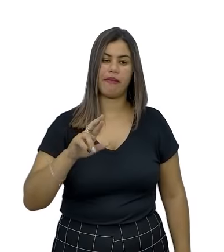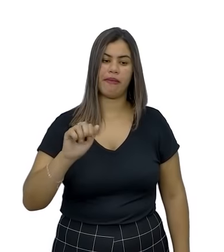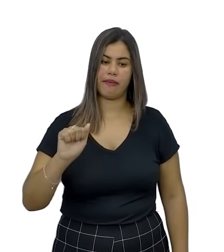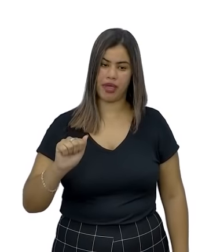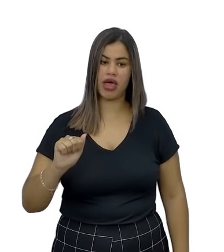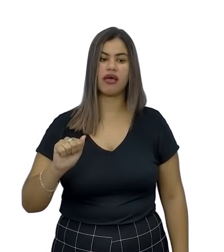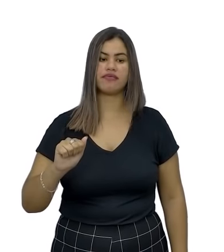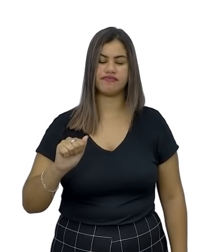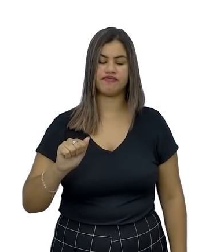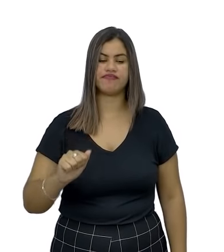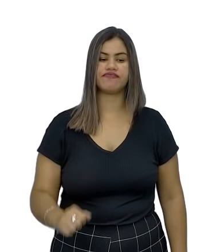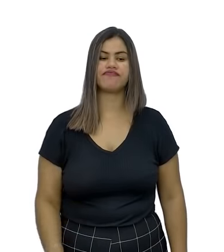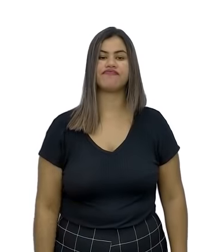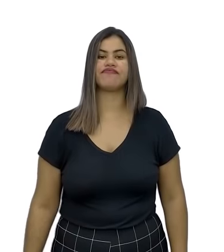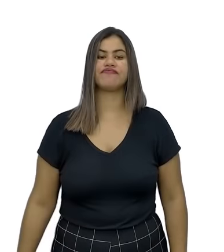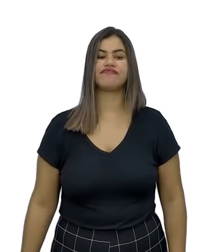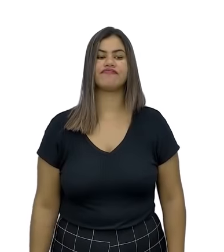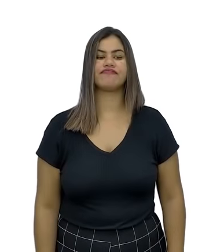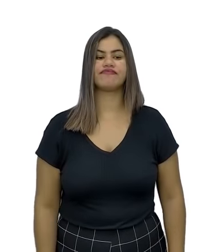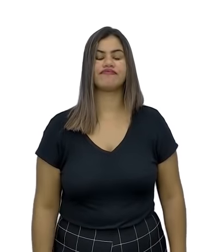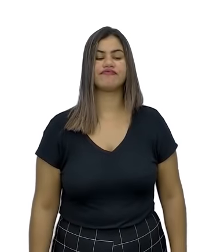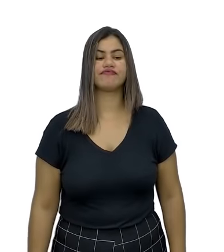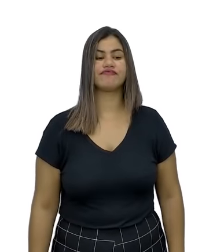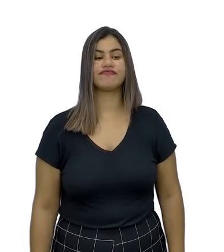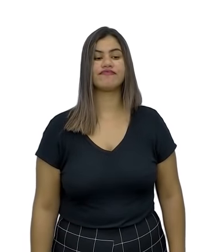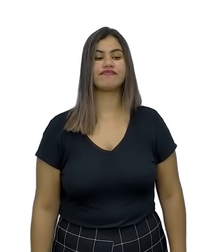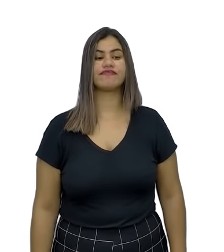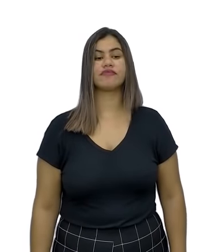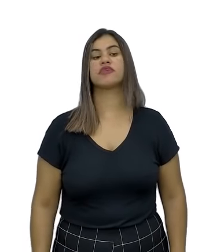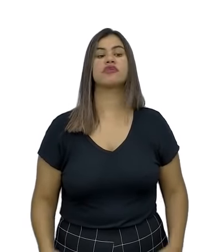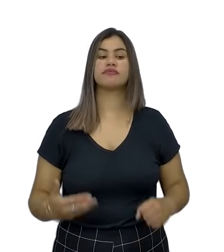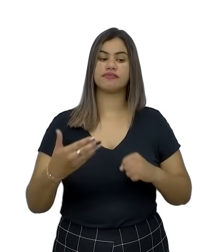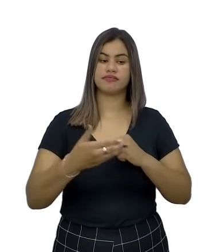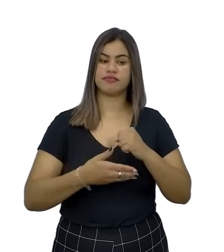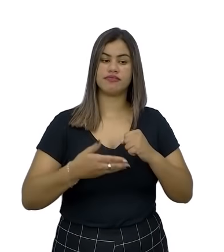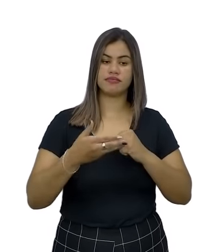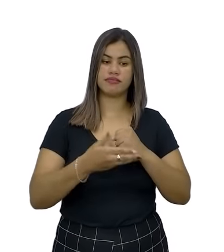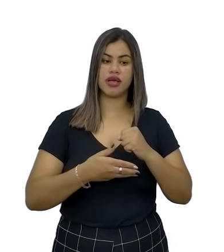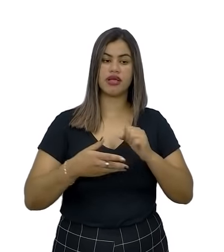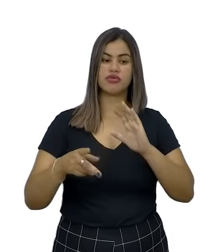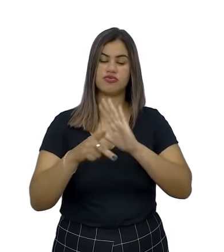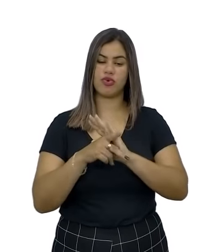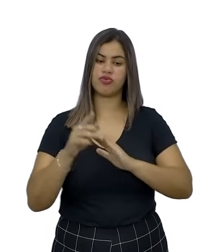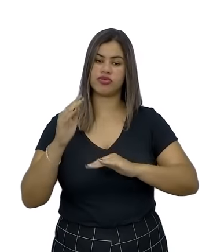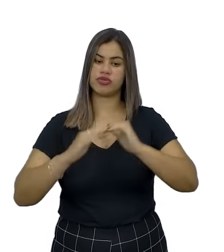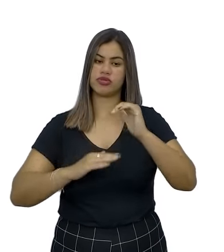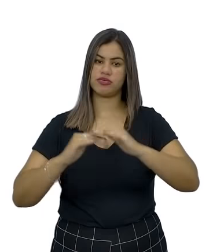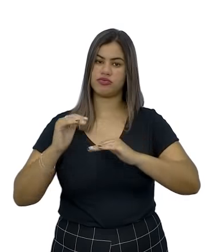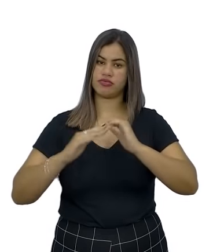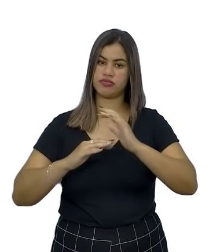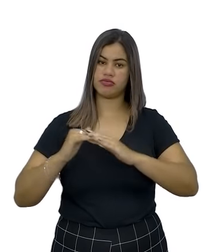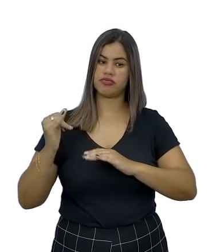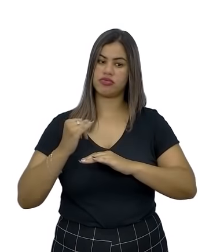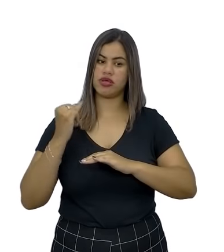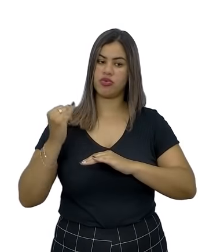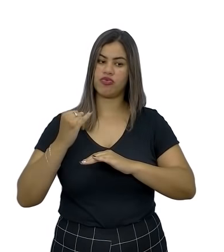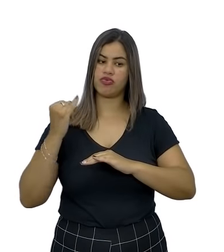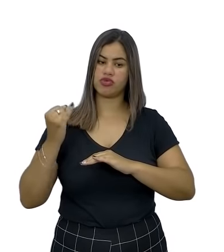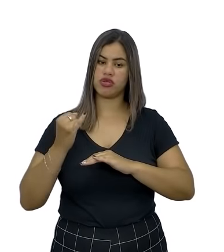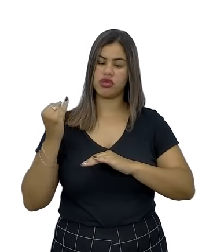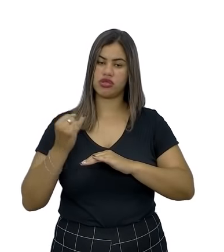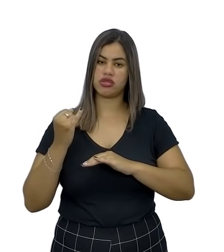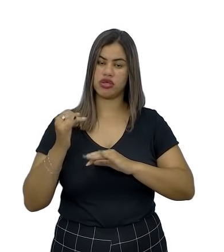foi batizado como PRA, tá bom? A nossa matriz, né, de habilidades essenciais, ela